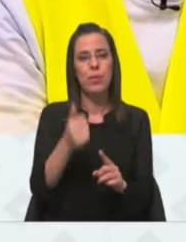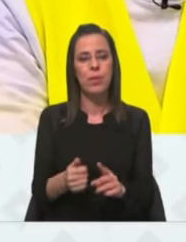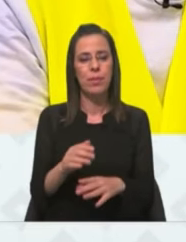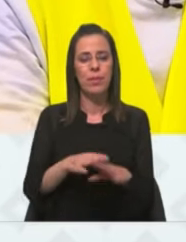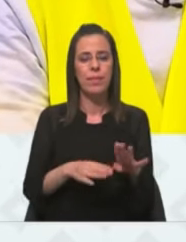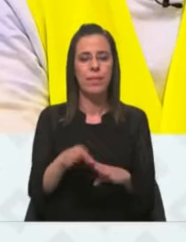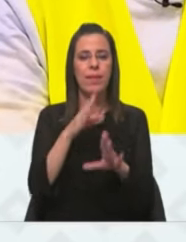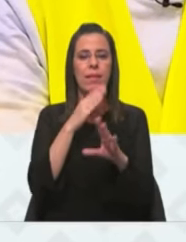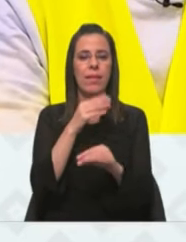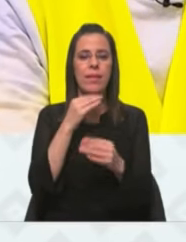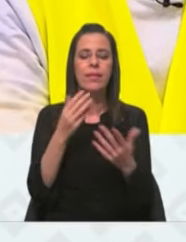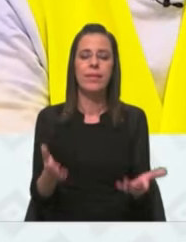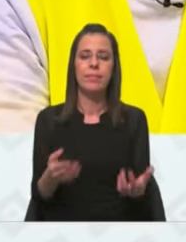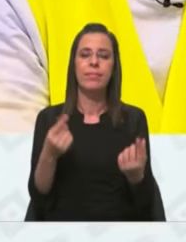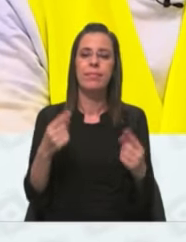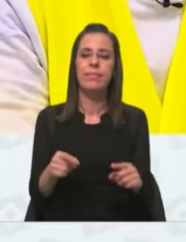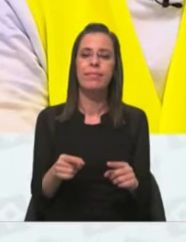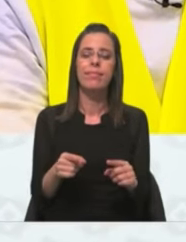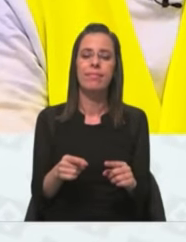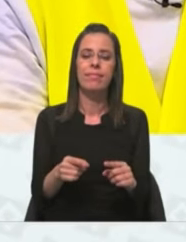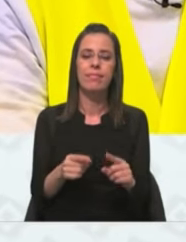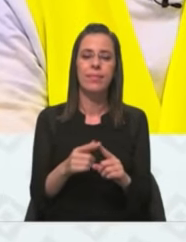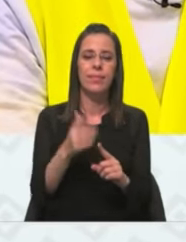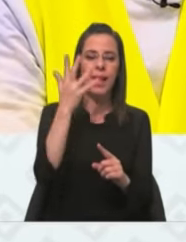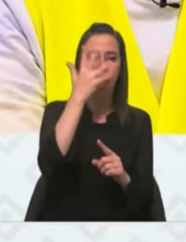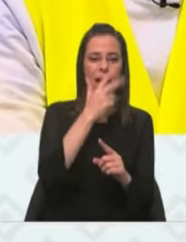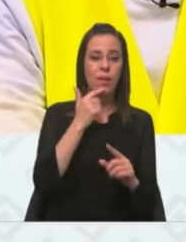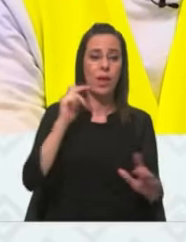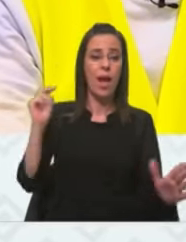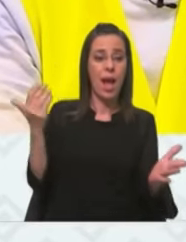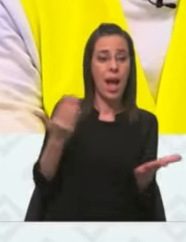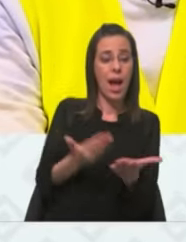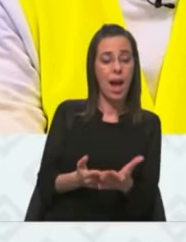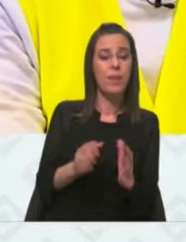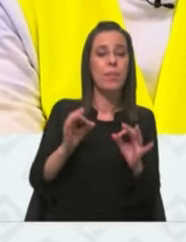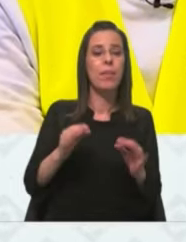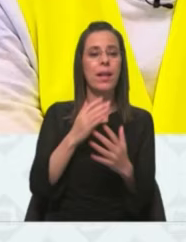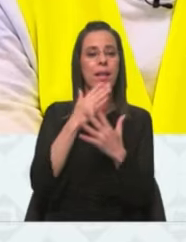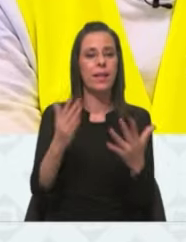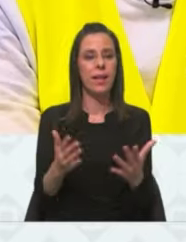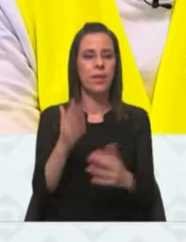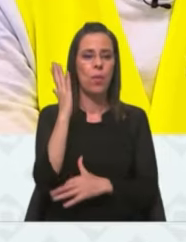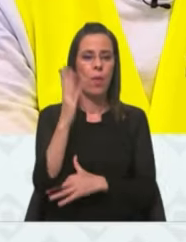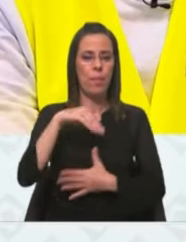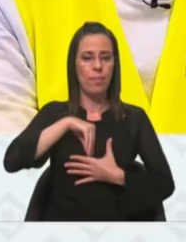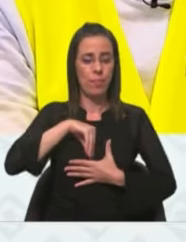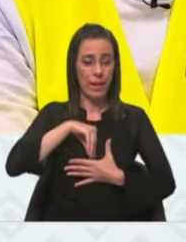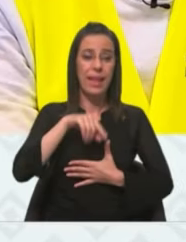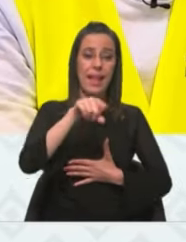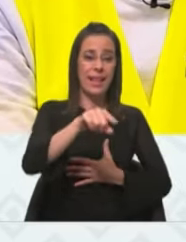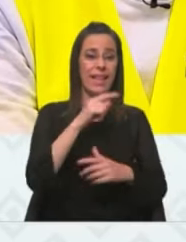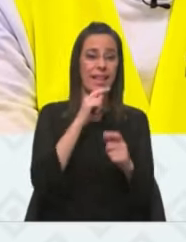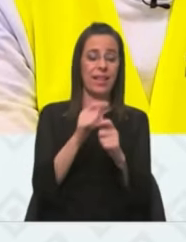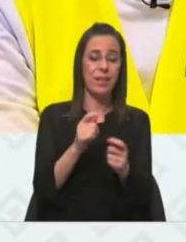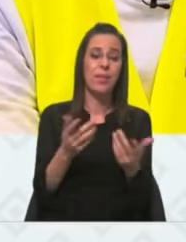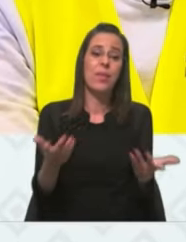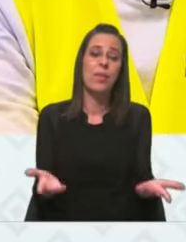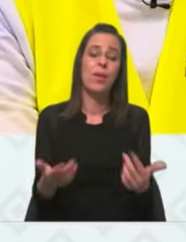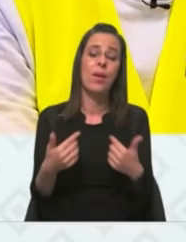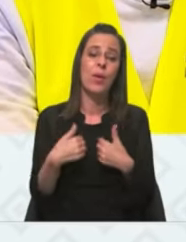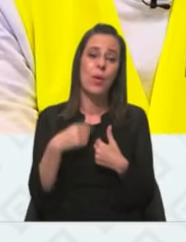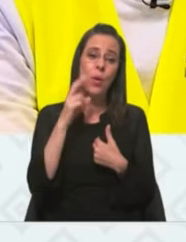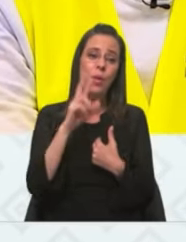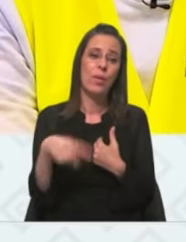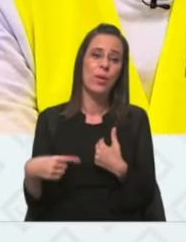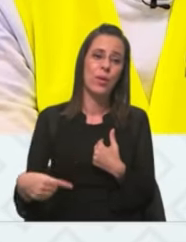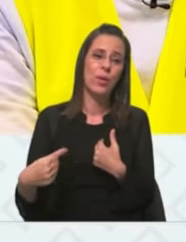fazer conversas, tu tens sido ator estes anos todos, mas tens um grande apresentador e entrevistador dentro de ti, que eu vou vendo